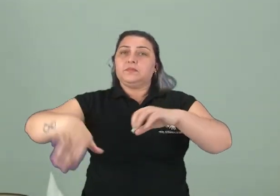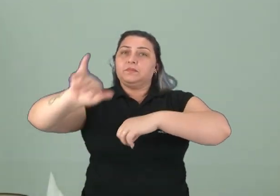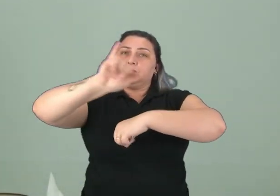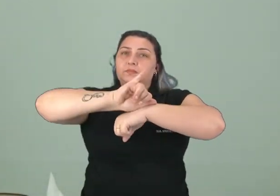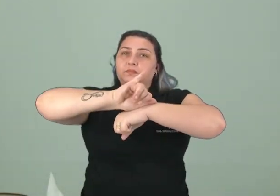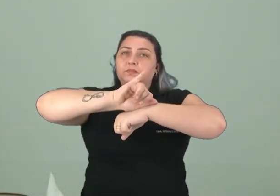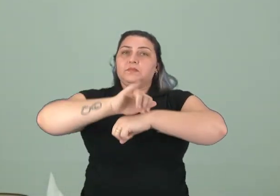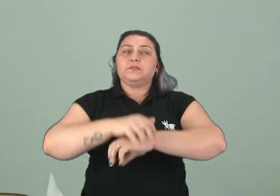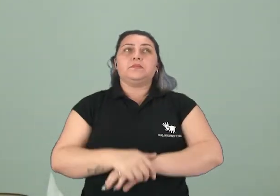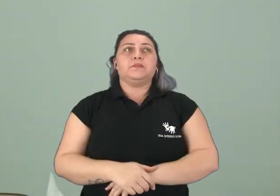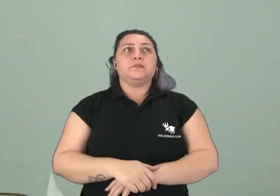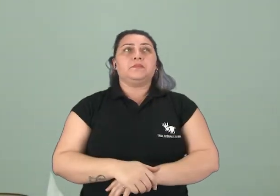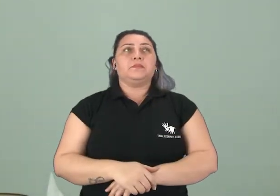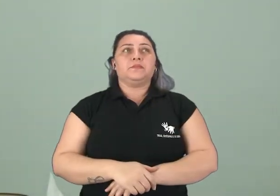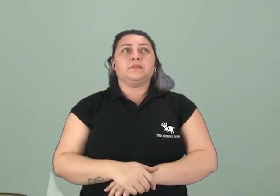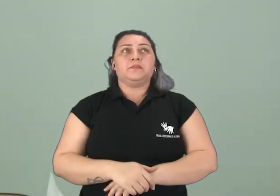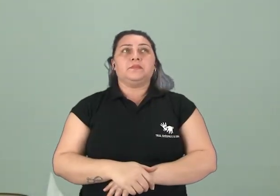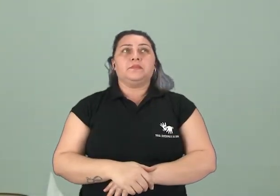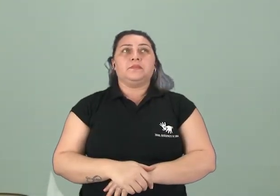capitais.